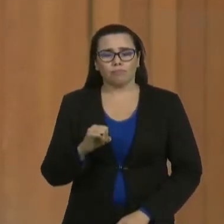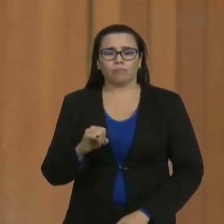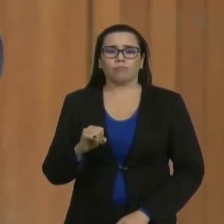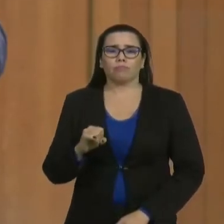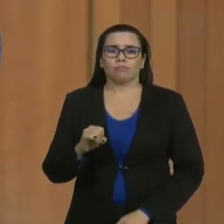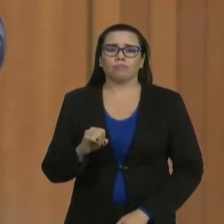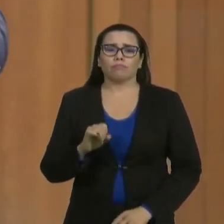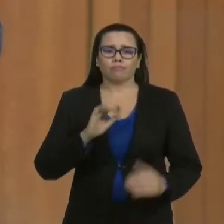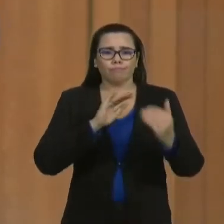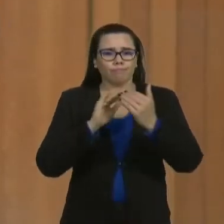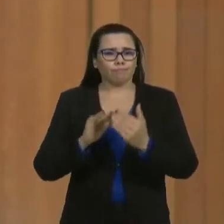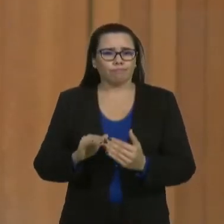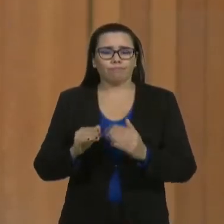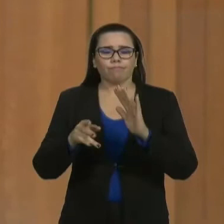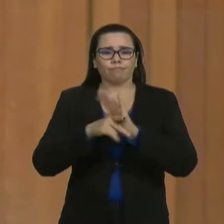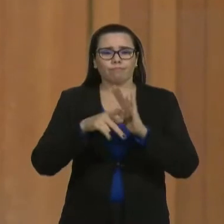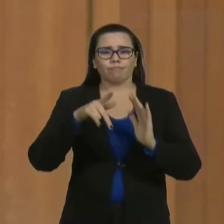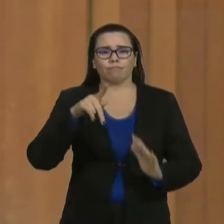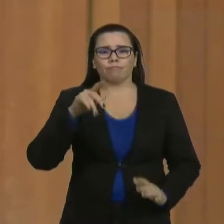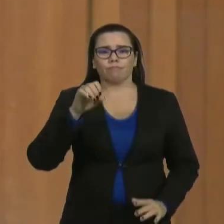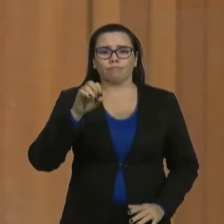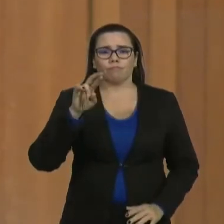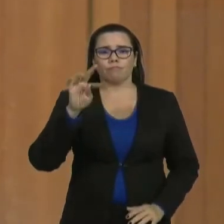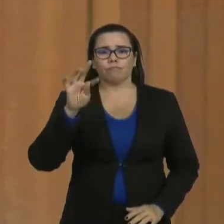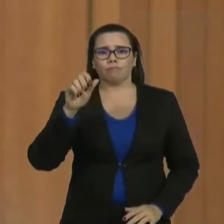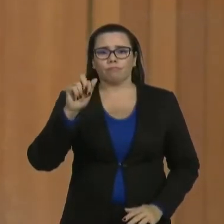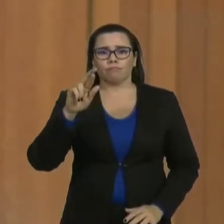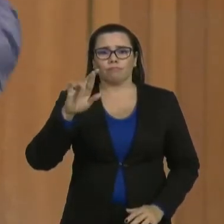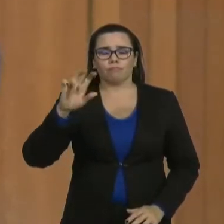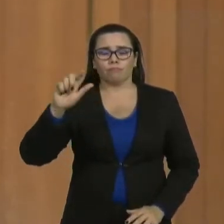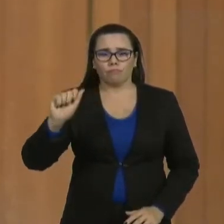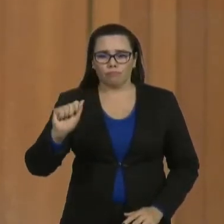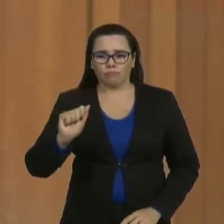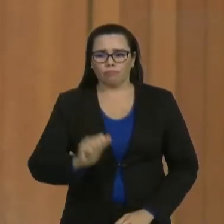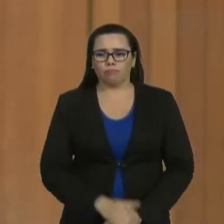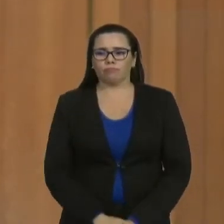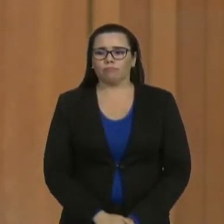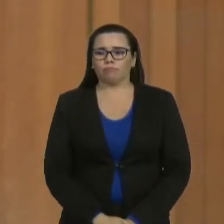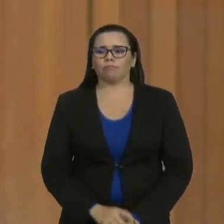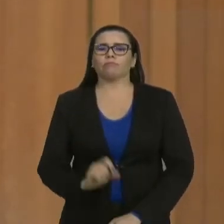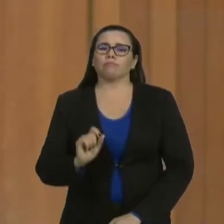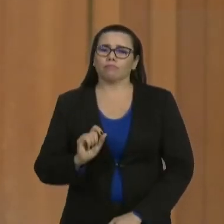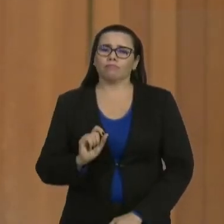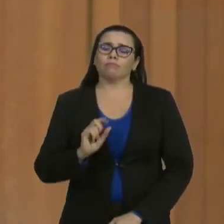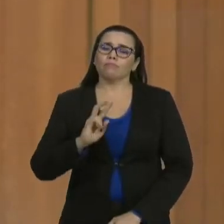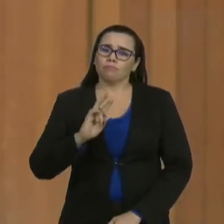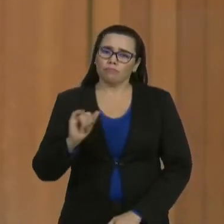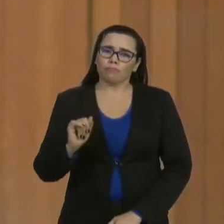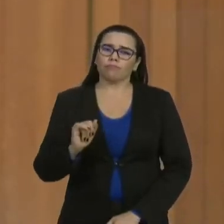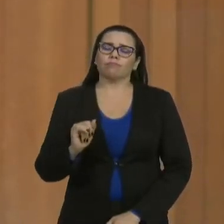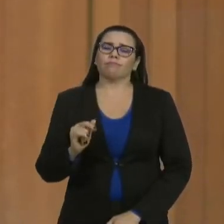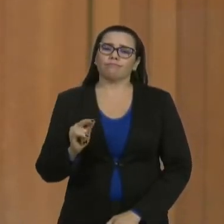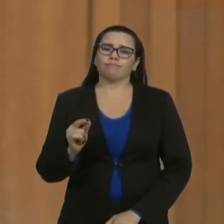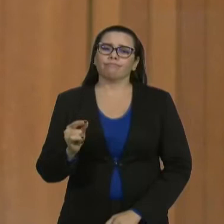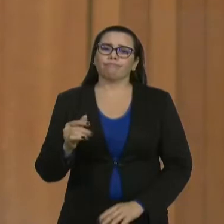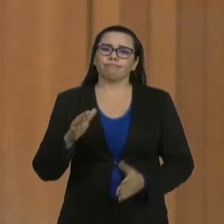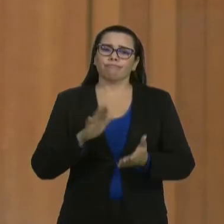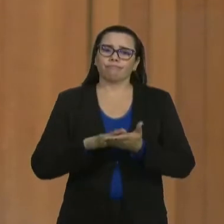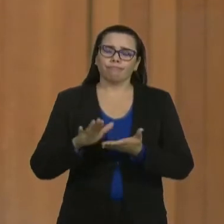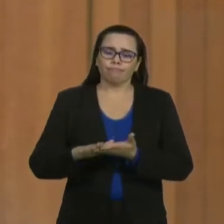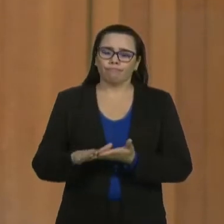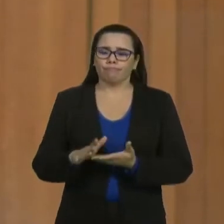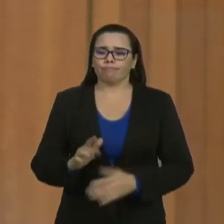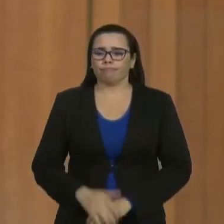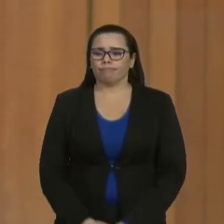não, começaremos a partir daí um diálogo com o governo do Estado para que possa ser atendido